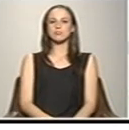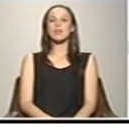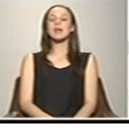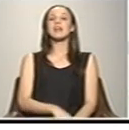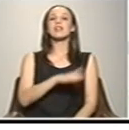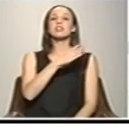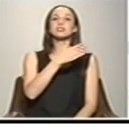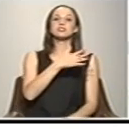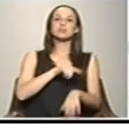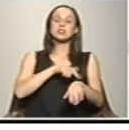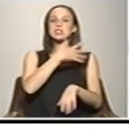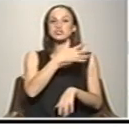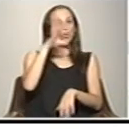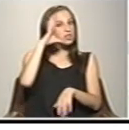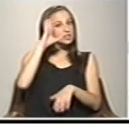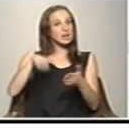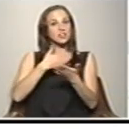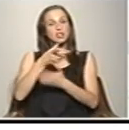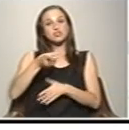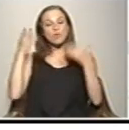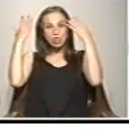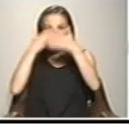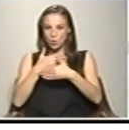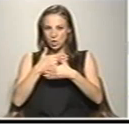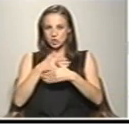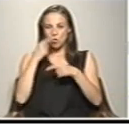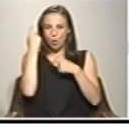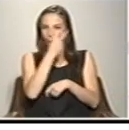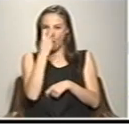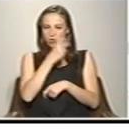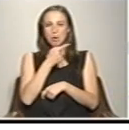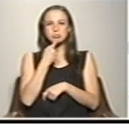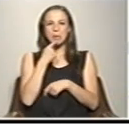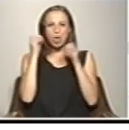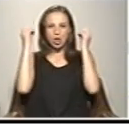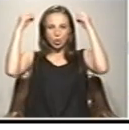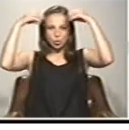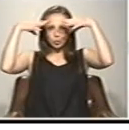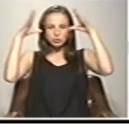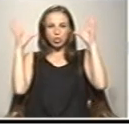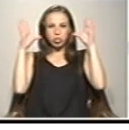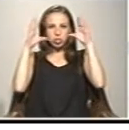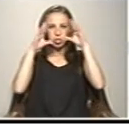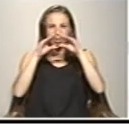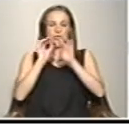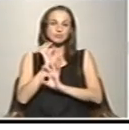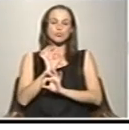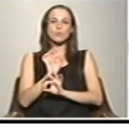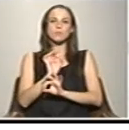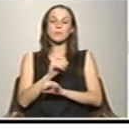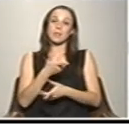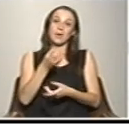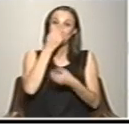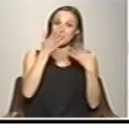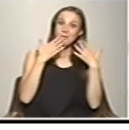21, os nossos olhos percebem a mudança de luz. Quando se percebe que nós estamos quase a entrar, por isso é que também há diferenças entre a primavera,